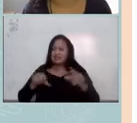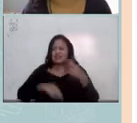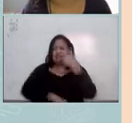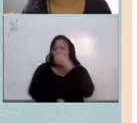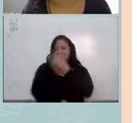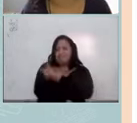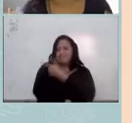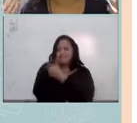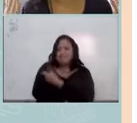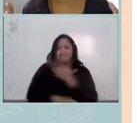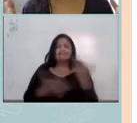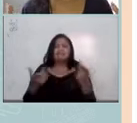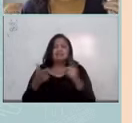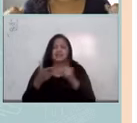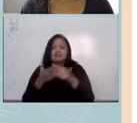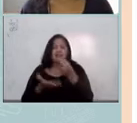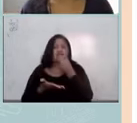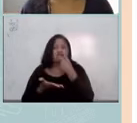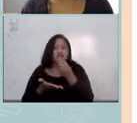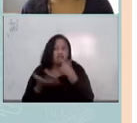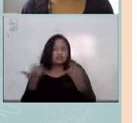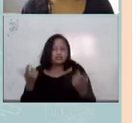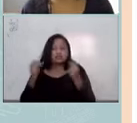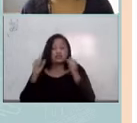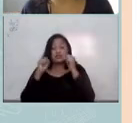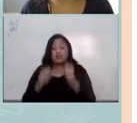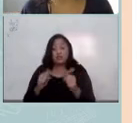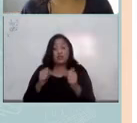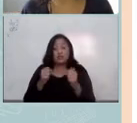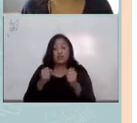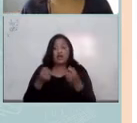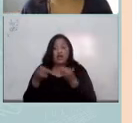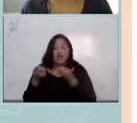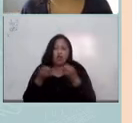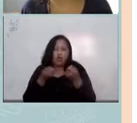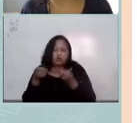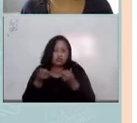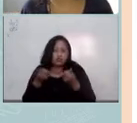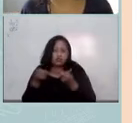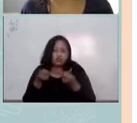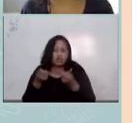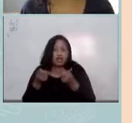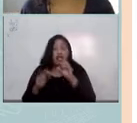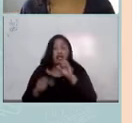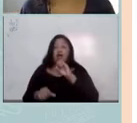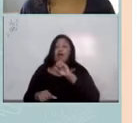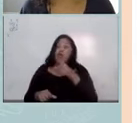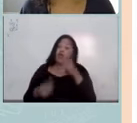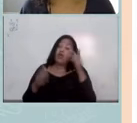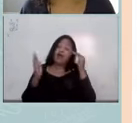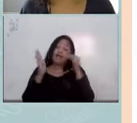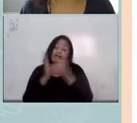investir na produção de medicamentos que possam controlar ou até mesmo erradicar essas doenças, certo?